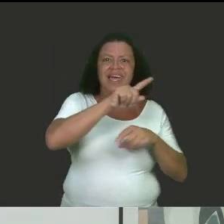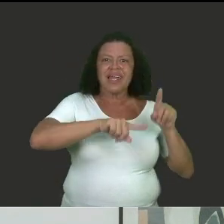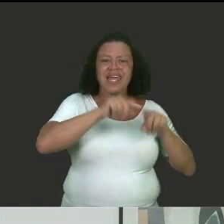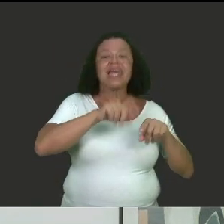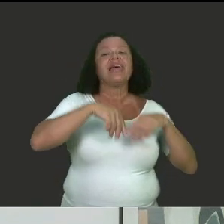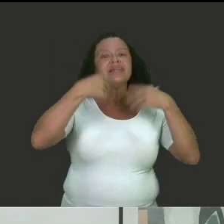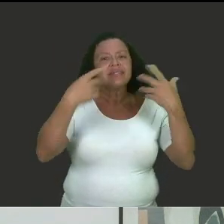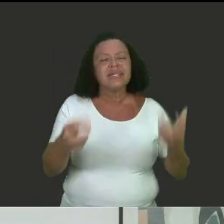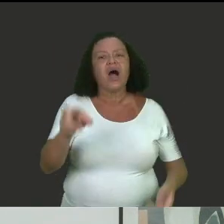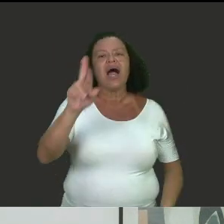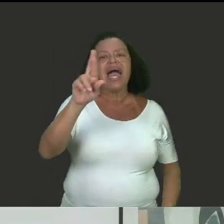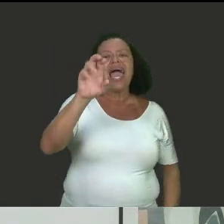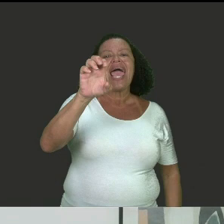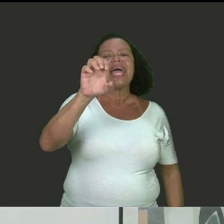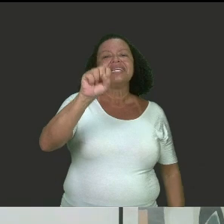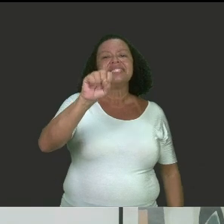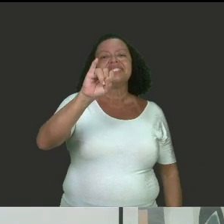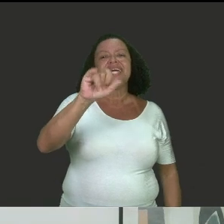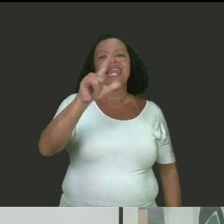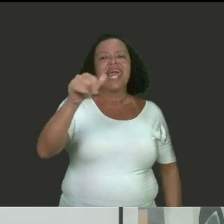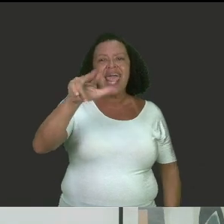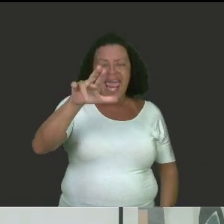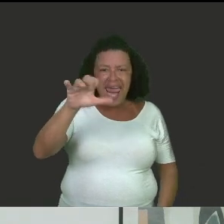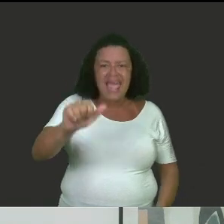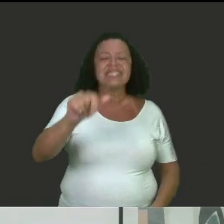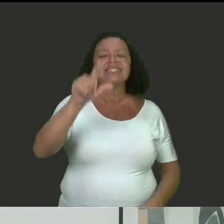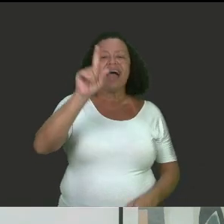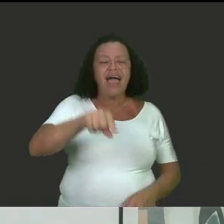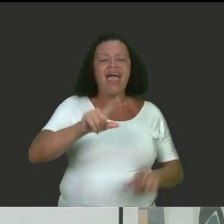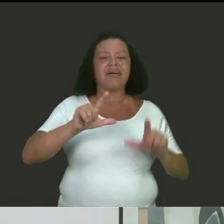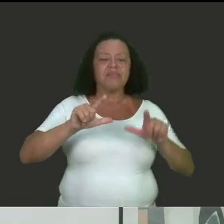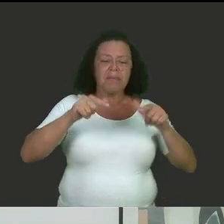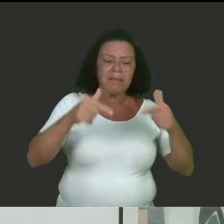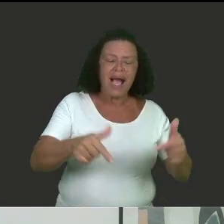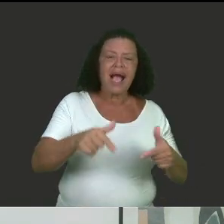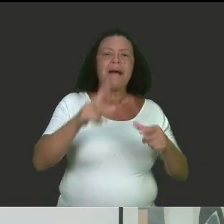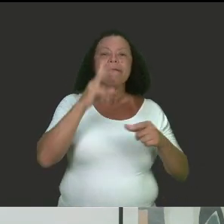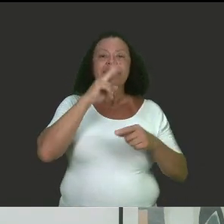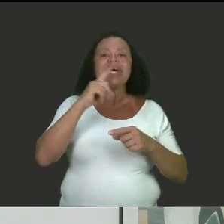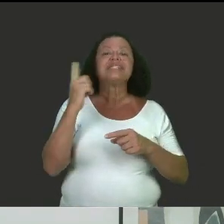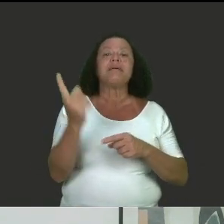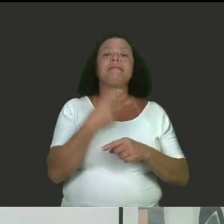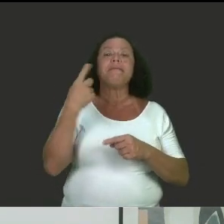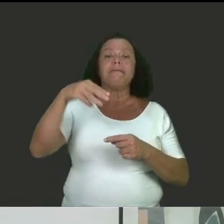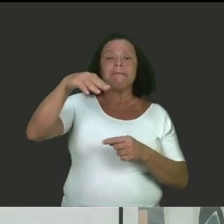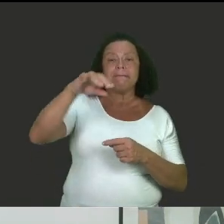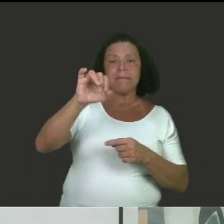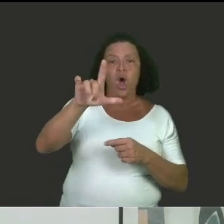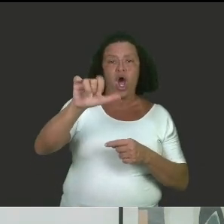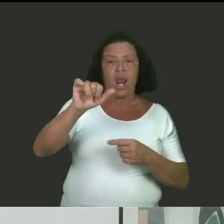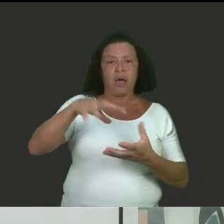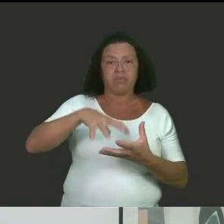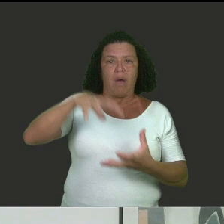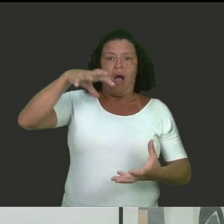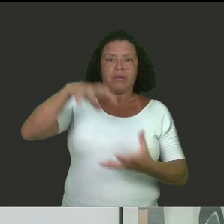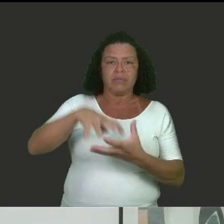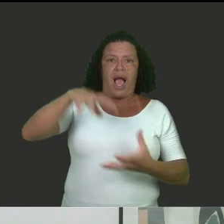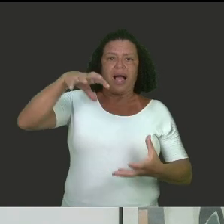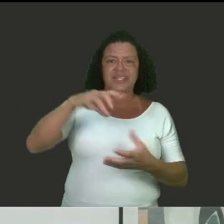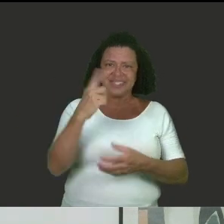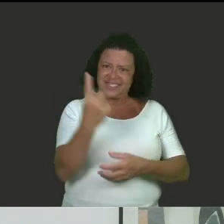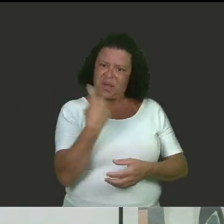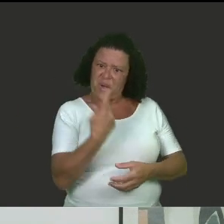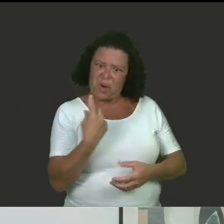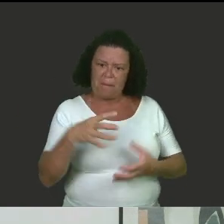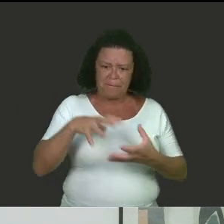dele retornar ao estado original. A mola é um grande exemplo, né? A gente aperta, submete aquela